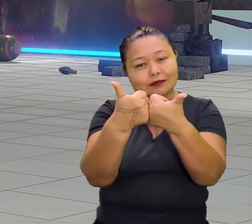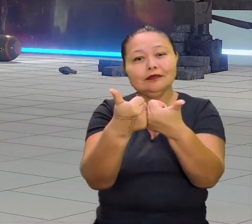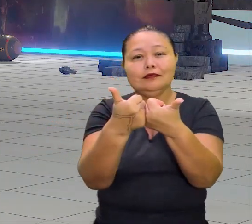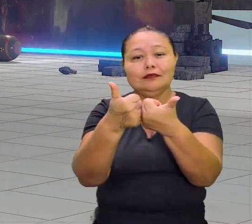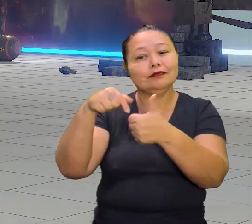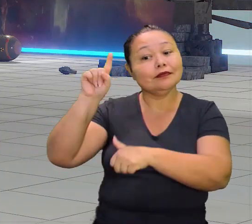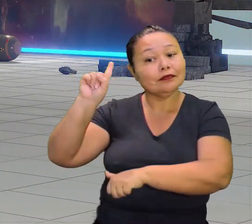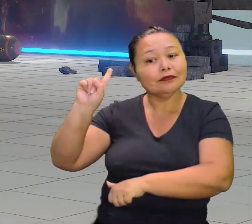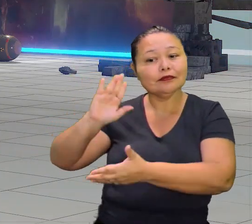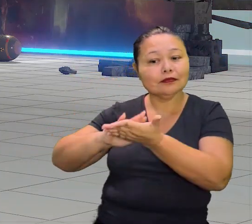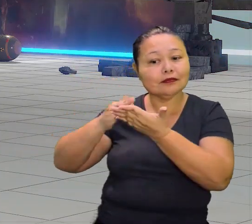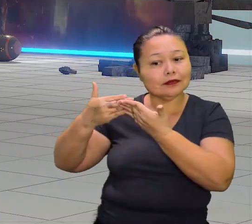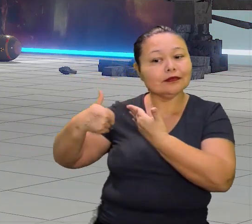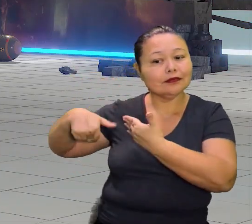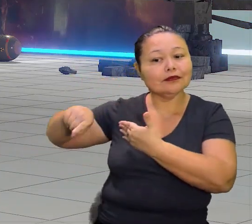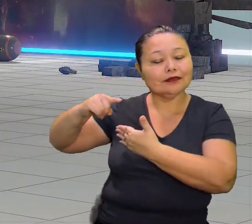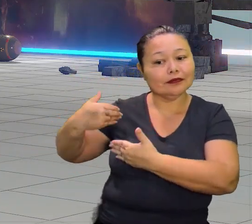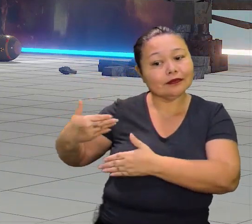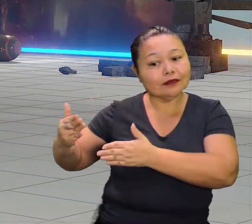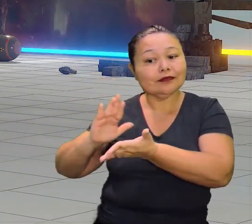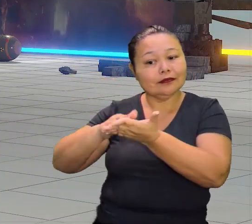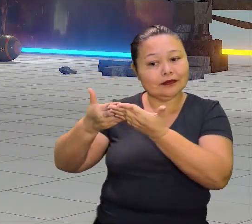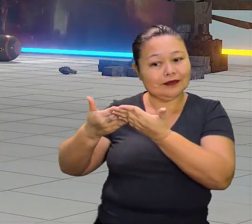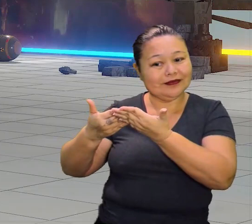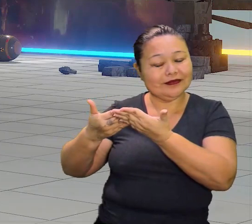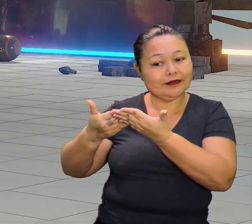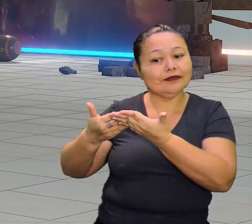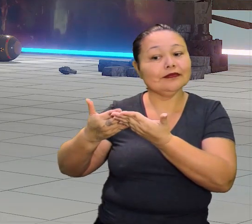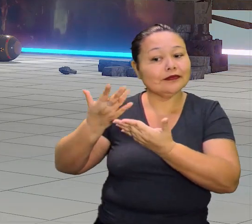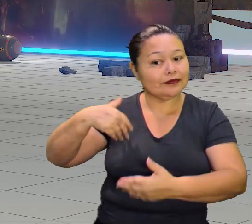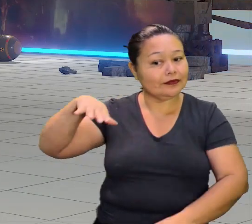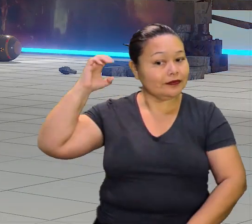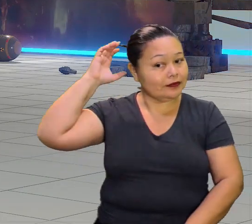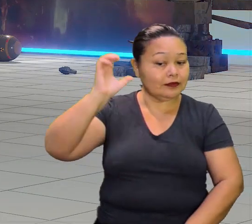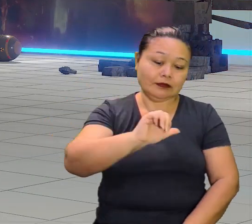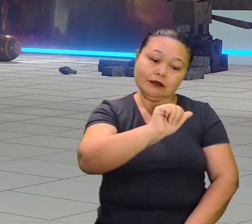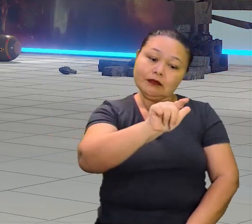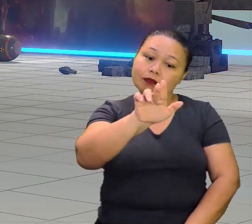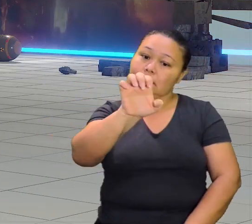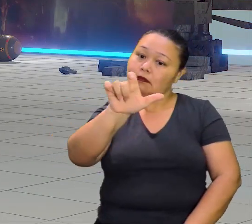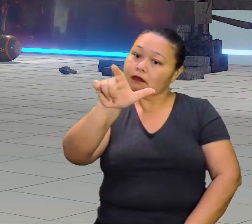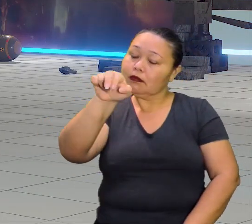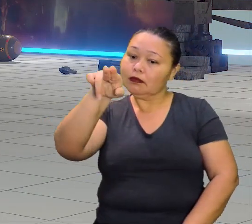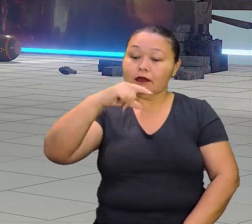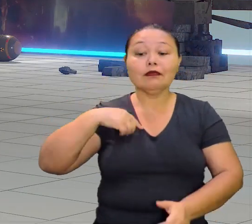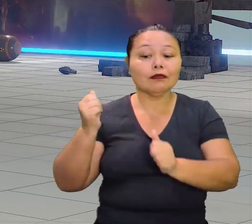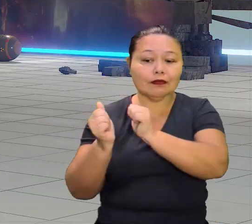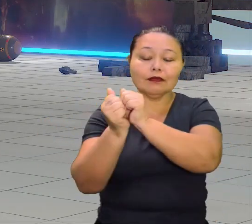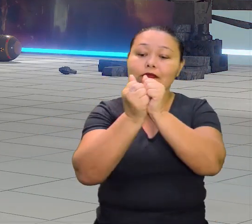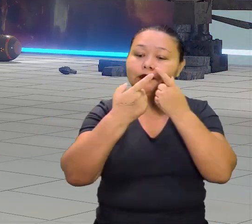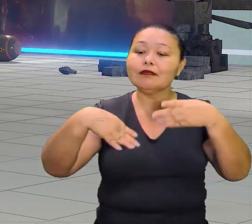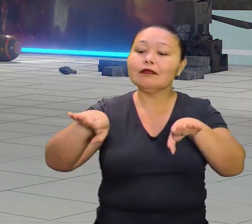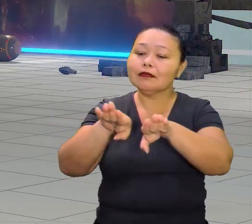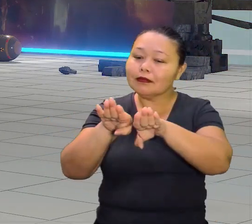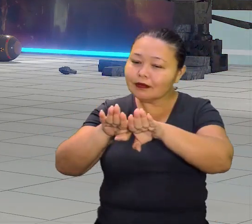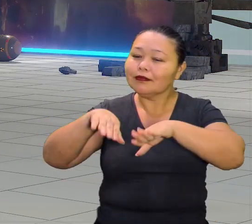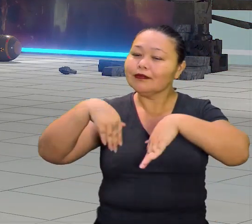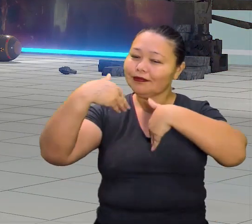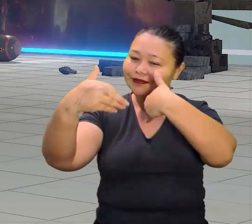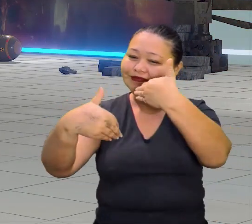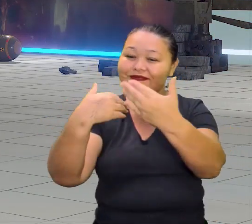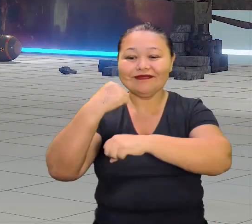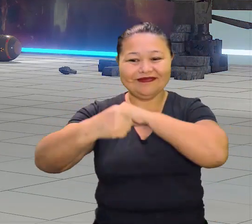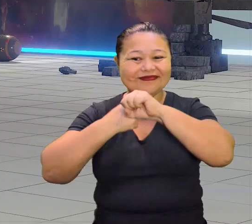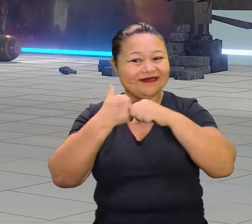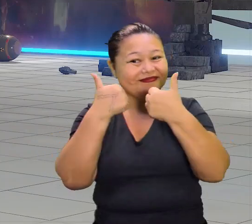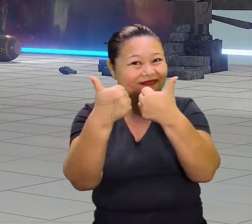Aqui do meu lado, a nossa parceira, a nossa intérprete, a Aldelina. Ela que vai estar conosco também até o final do